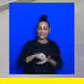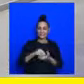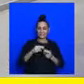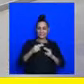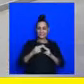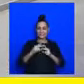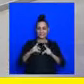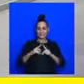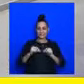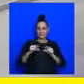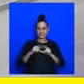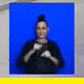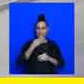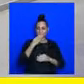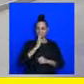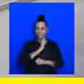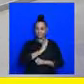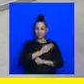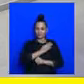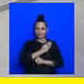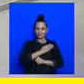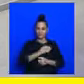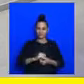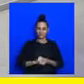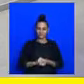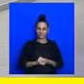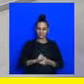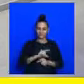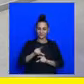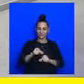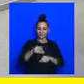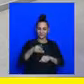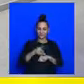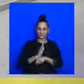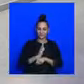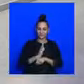Brasília. Para o time do coração, sorteio validado.